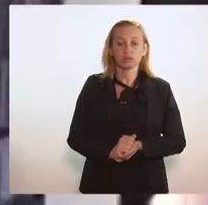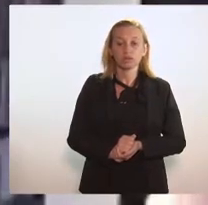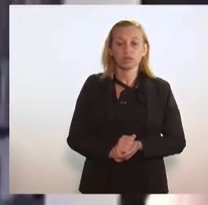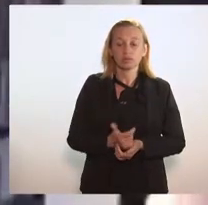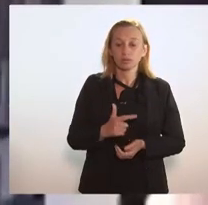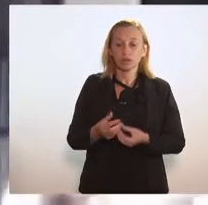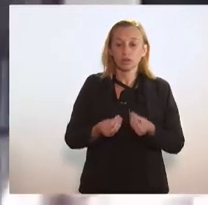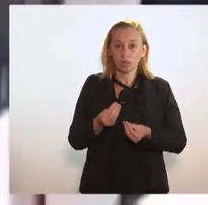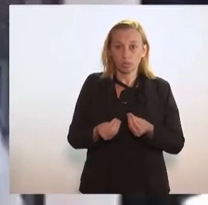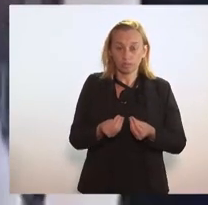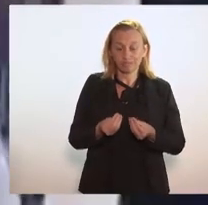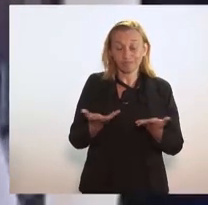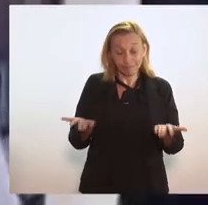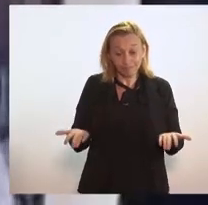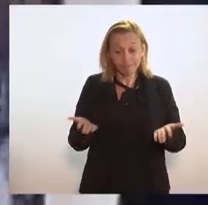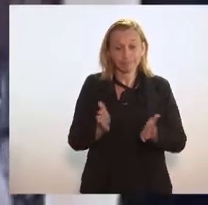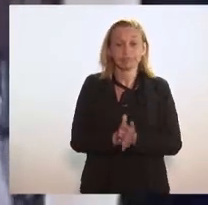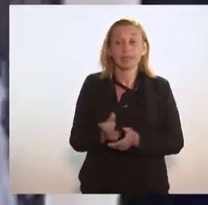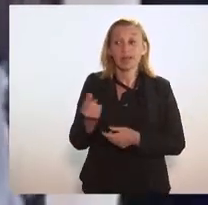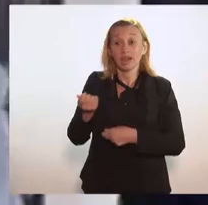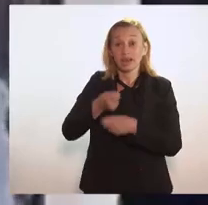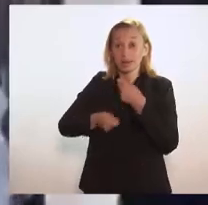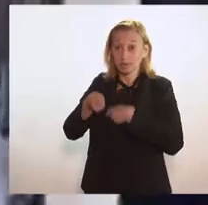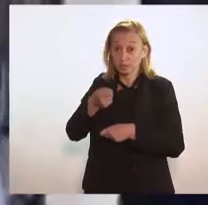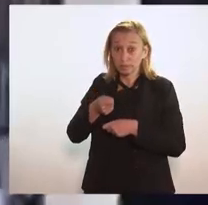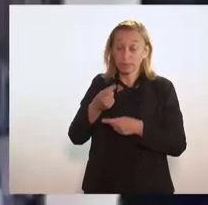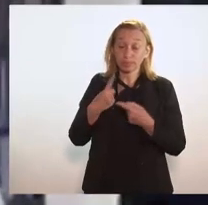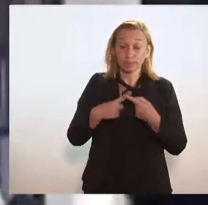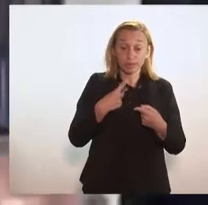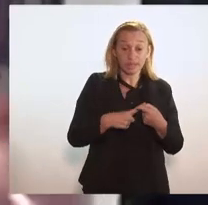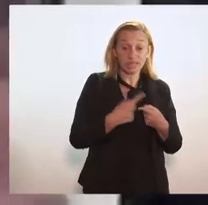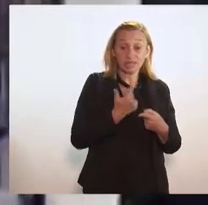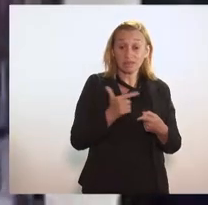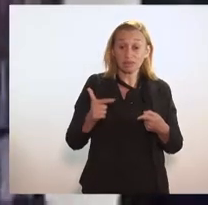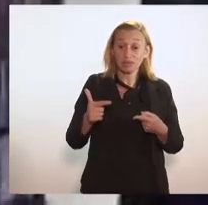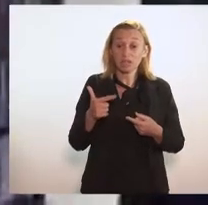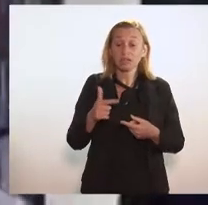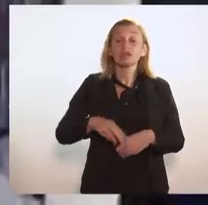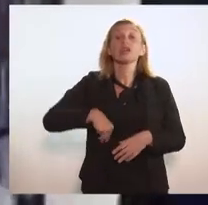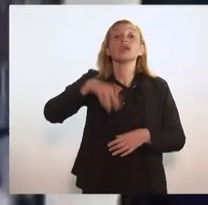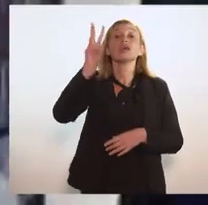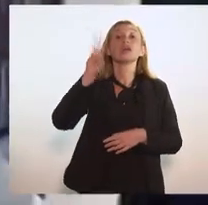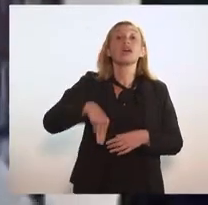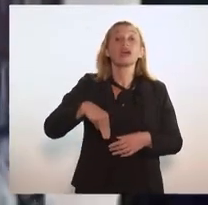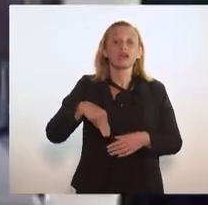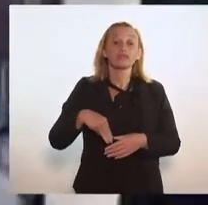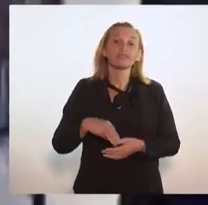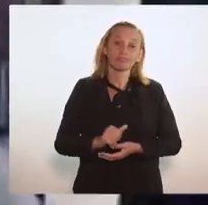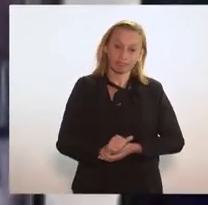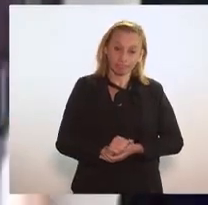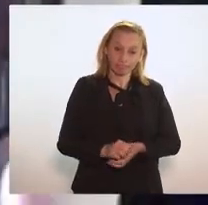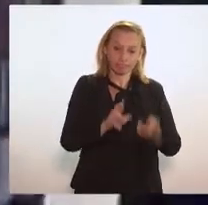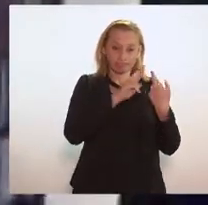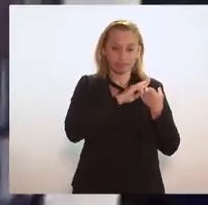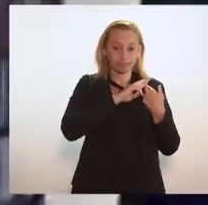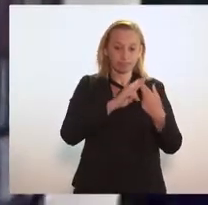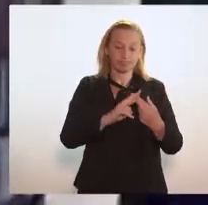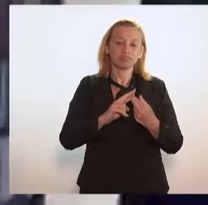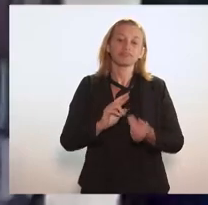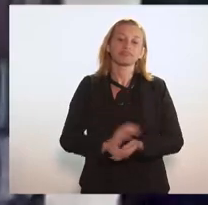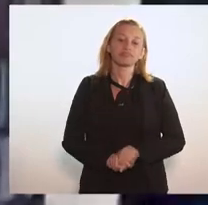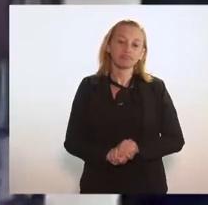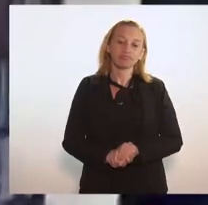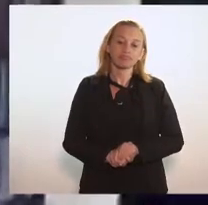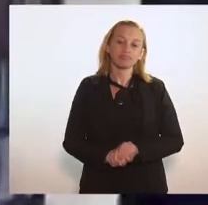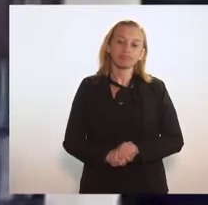adianta economia porque não tem quem Olá seja responsável